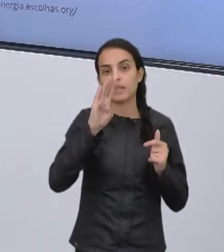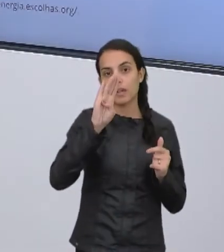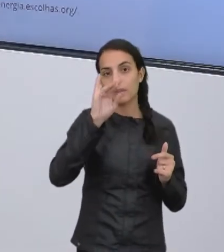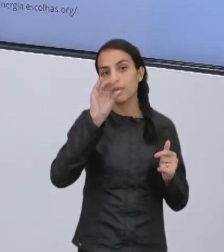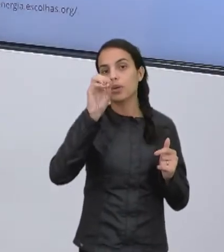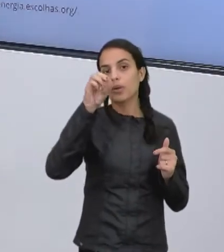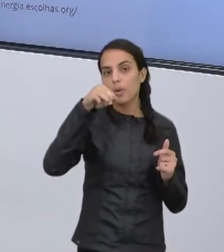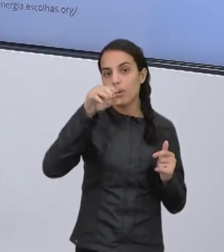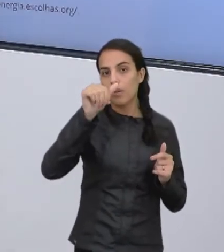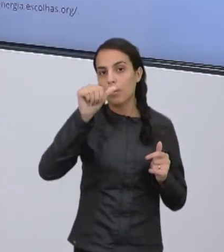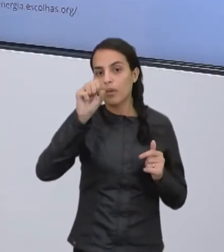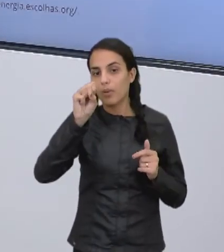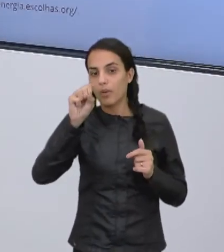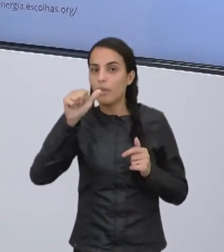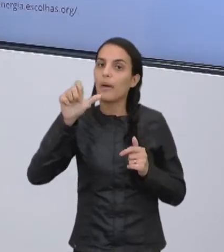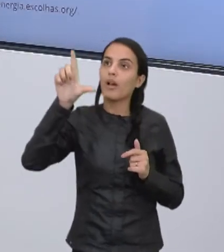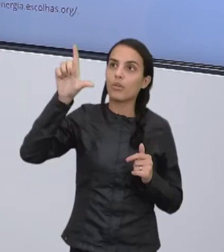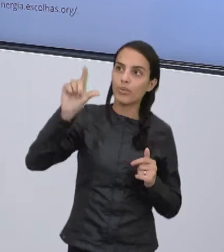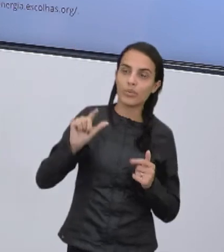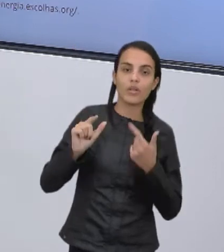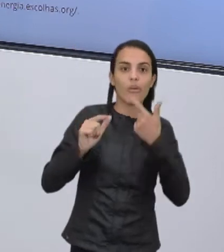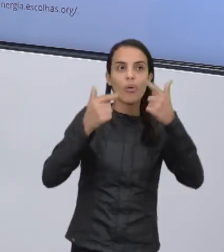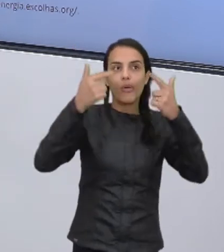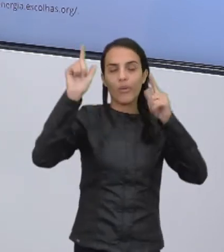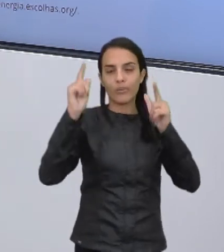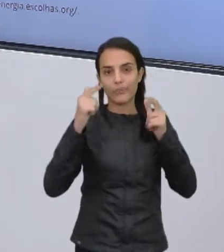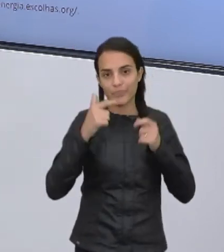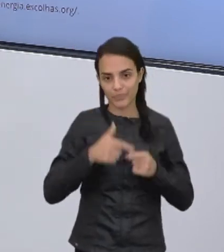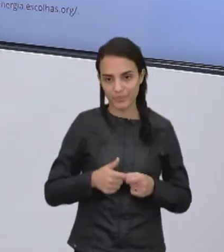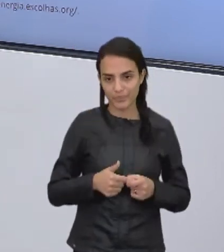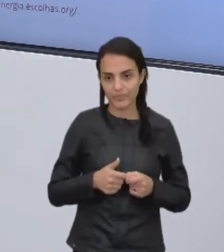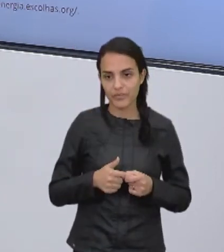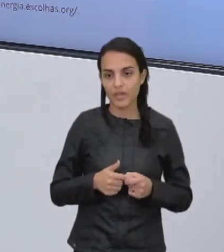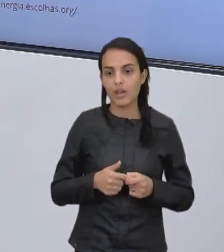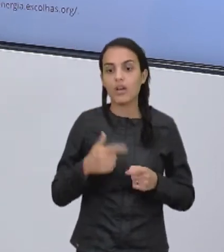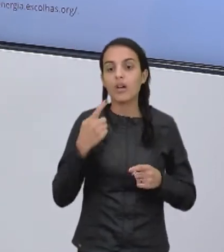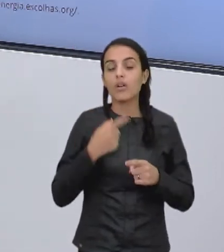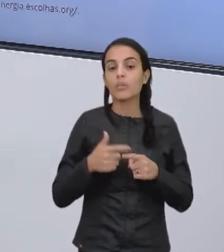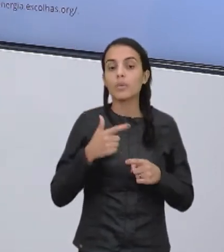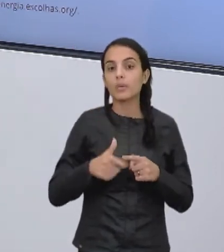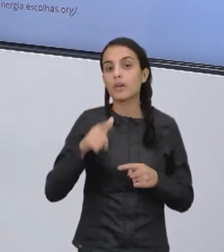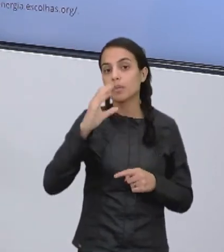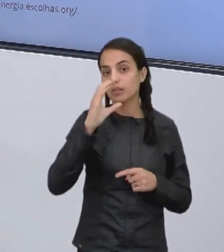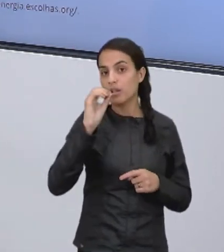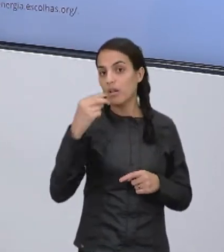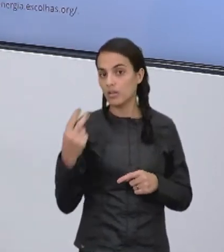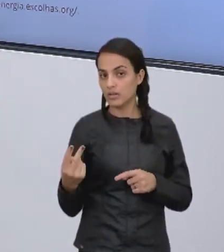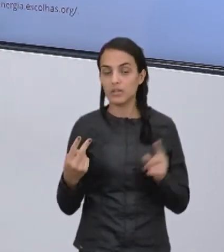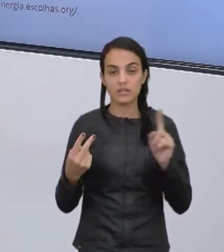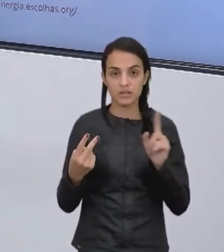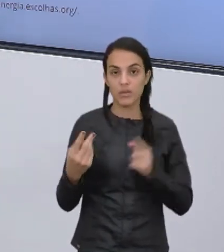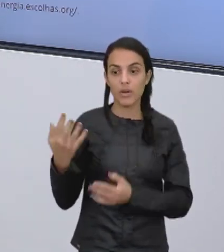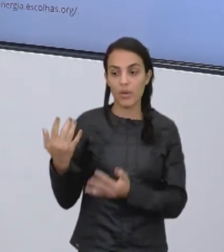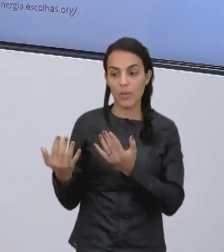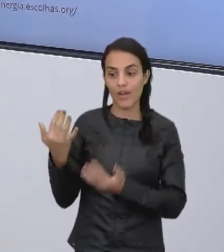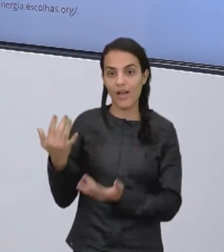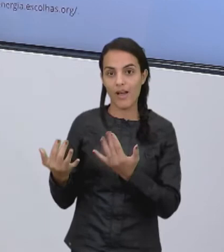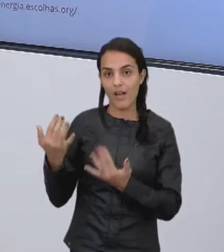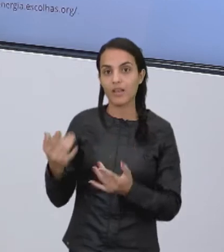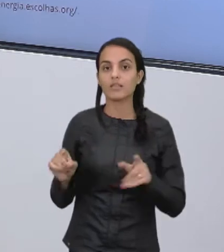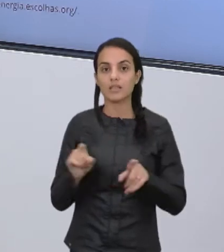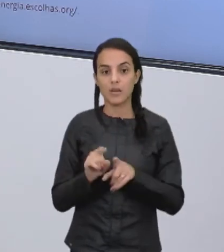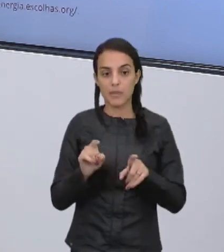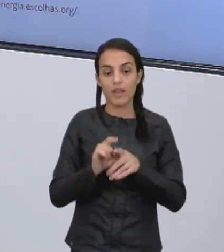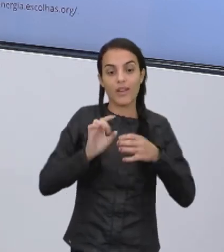menor com relação a outros tipos de combustíveis. Então o problema não é o CO2, mas sim o gás metano, que também é liberado, né,